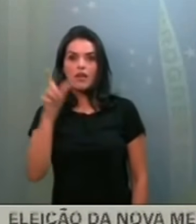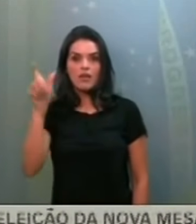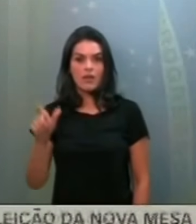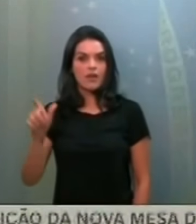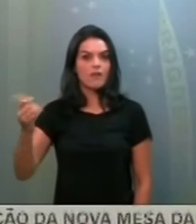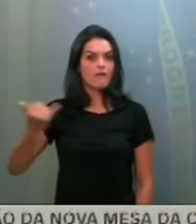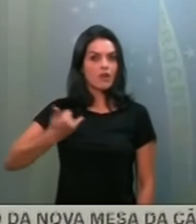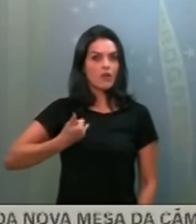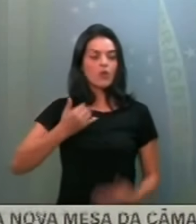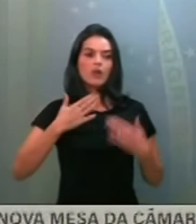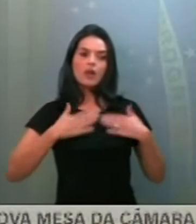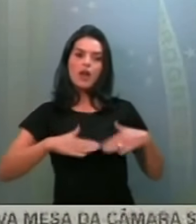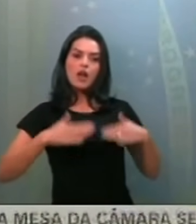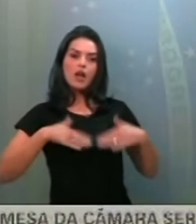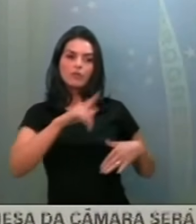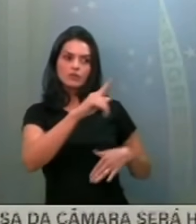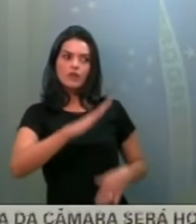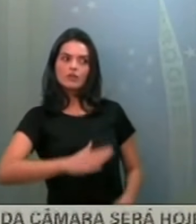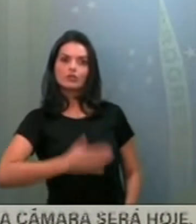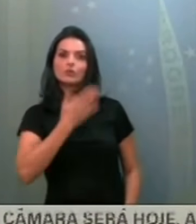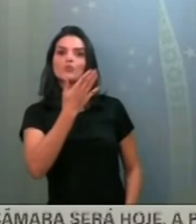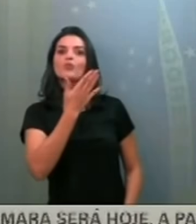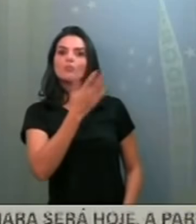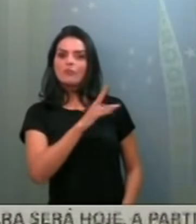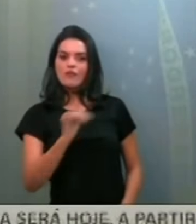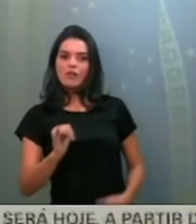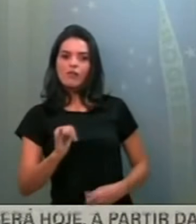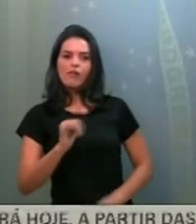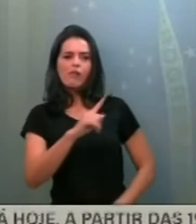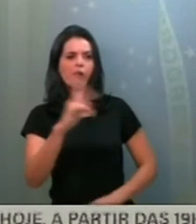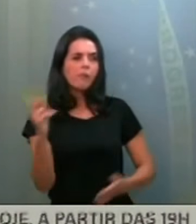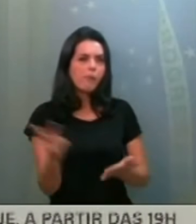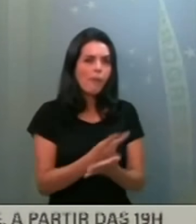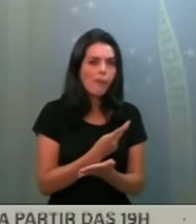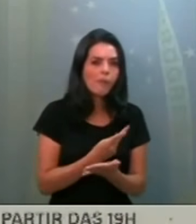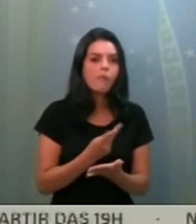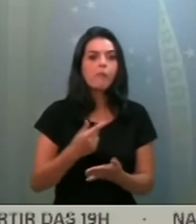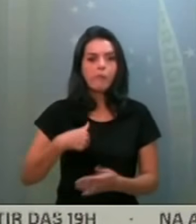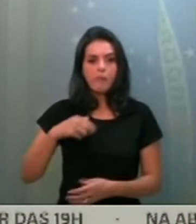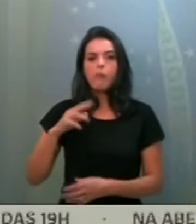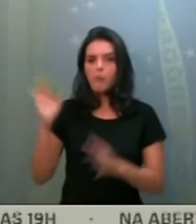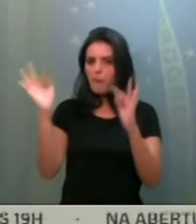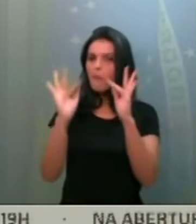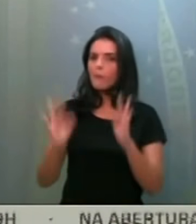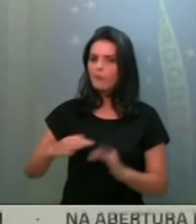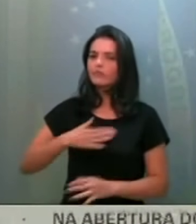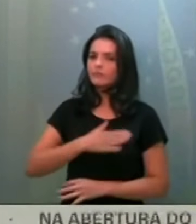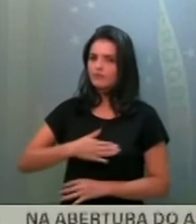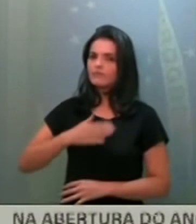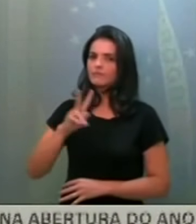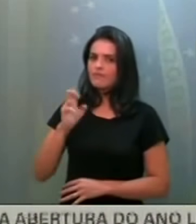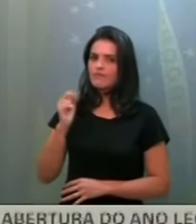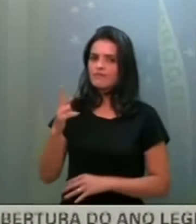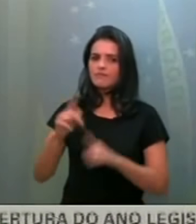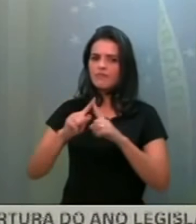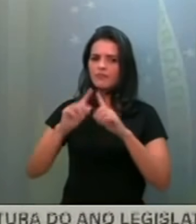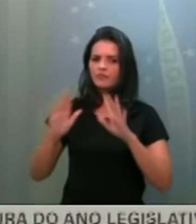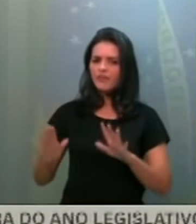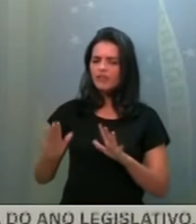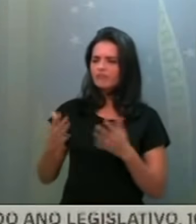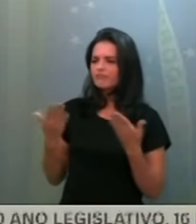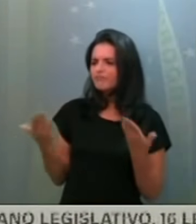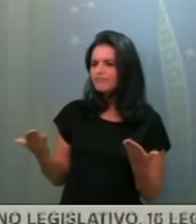calma, Cajuru, que você vai ficar surpreso. Se isso acontecer, eu vou ficar muito feliz. Mas eu não